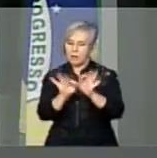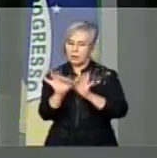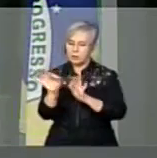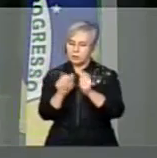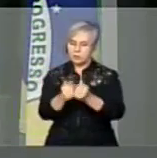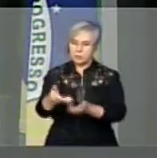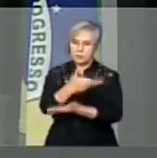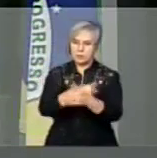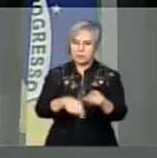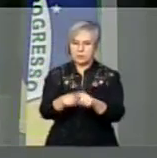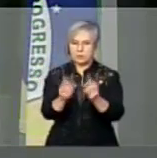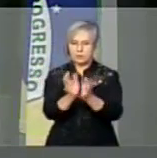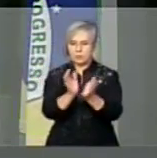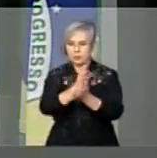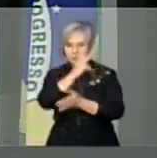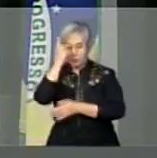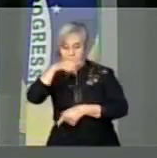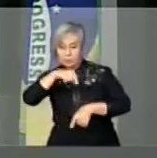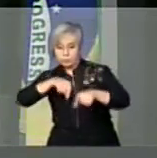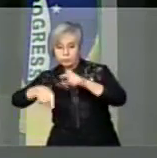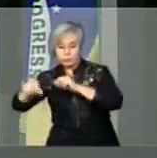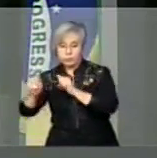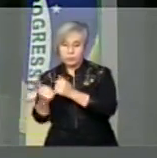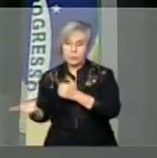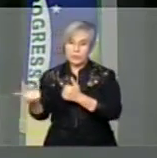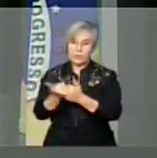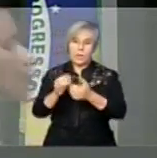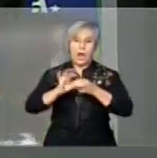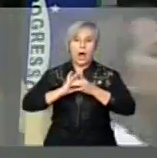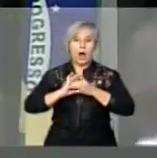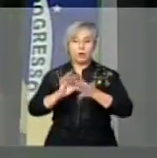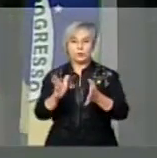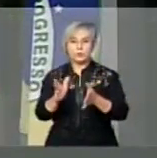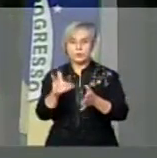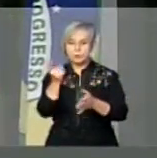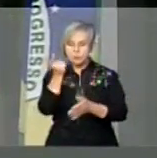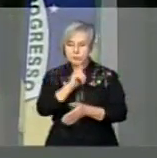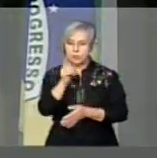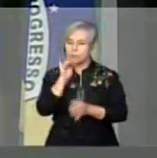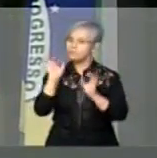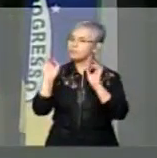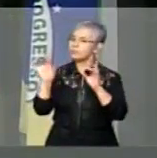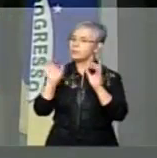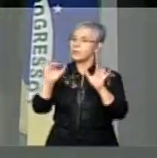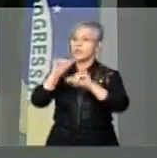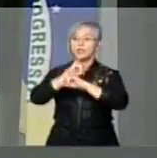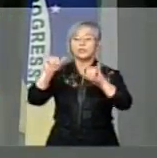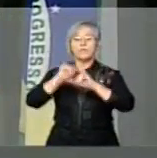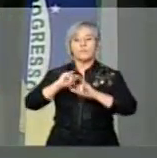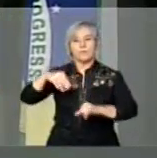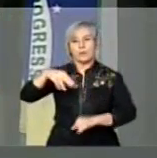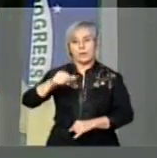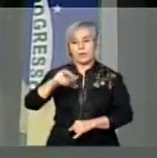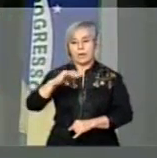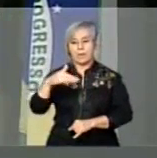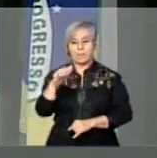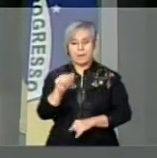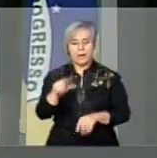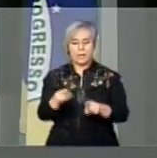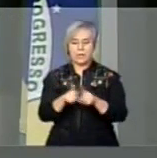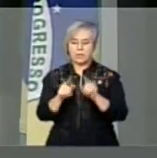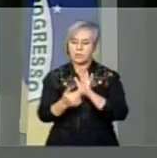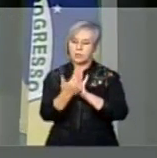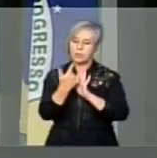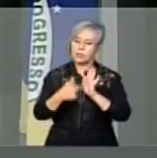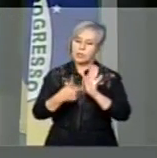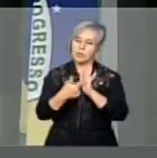organizadoras e às pessoas por elas indicadas a autorização para, com exclusividade, divulgarem suas marcas e realizarem